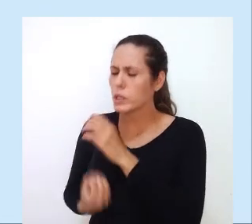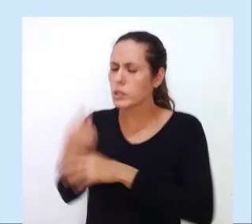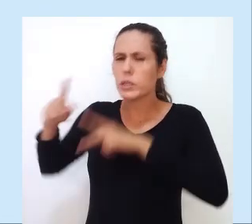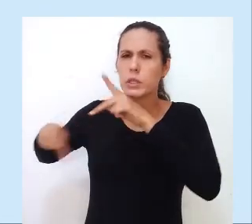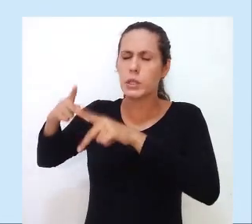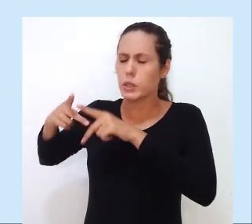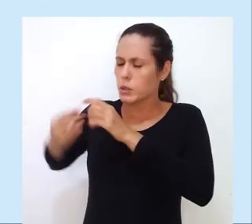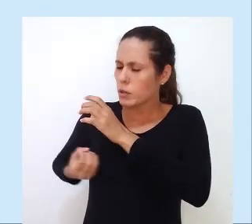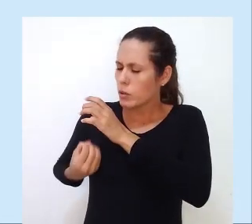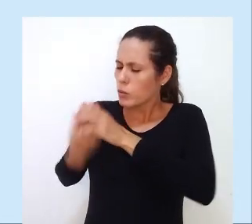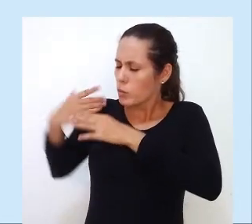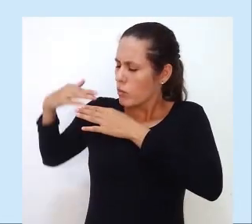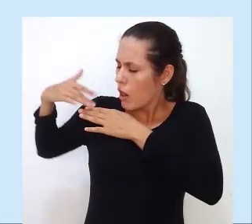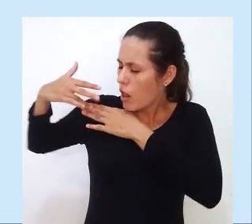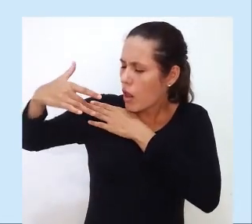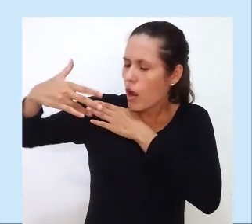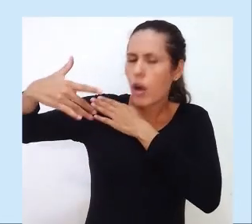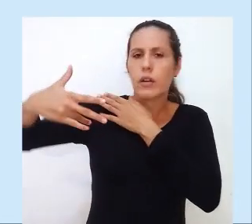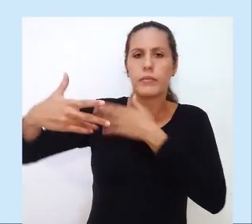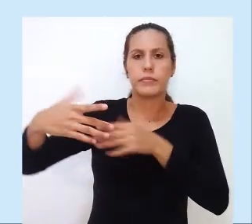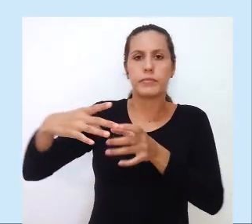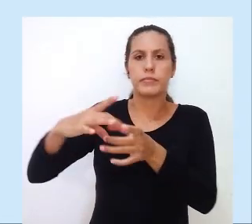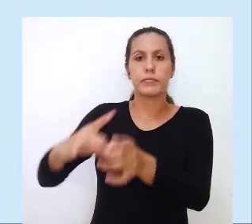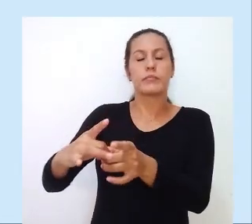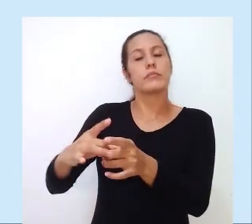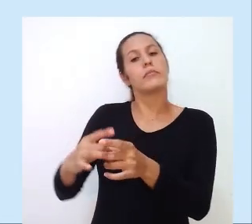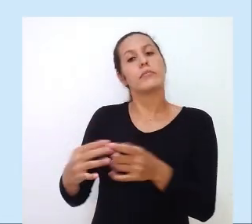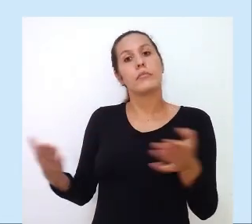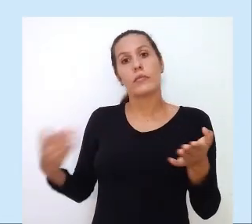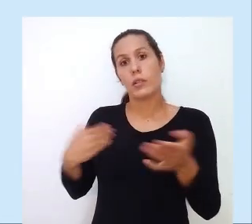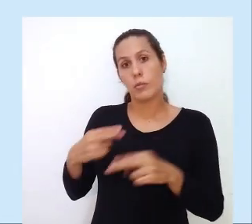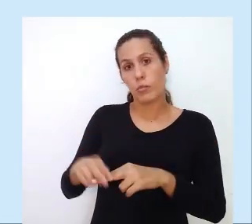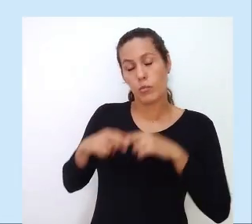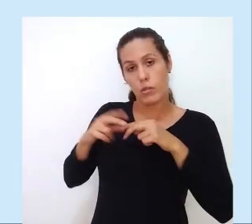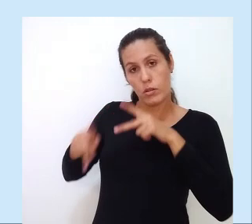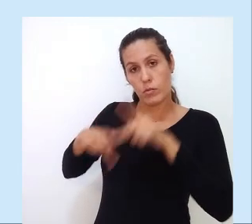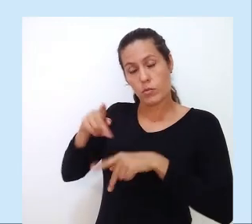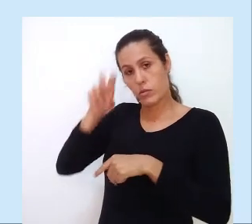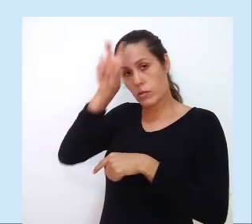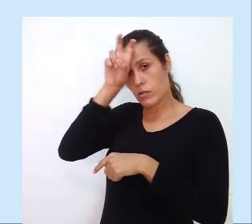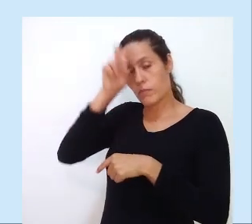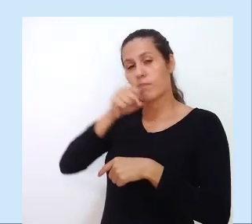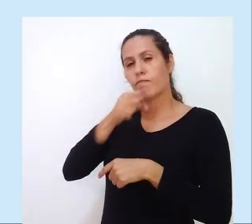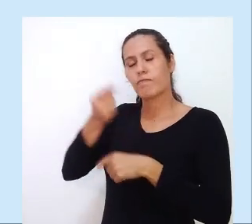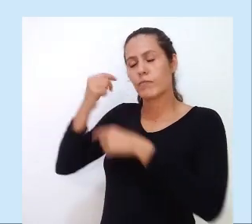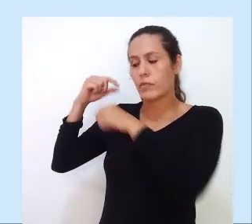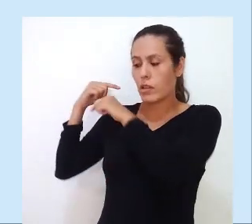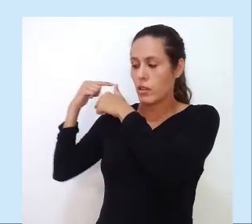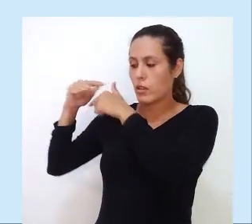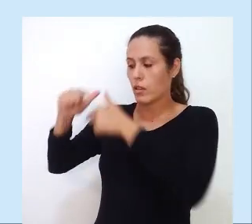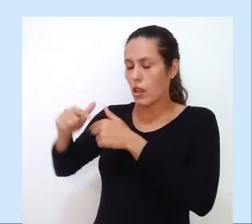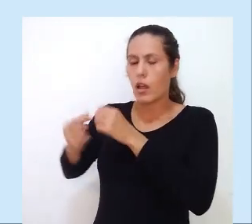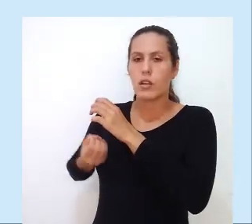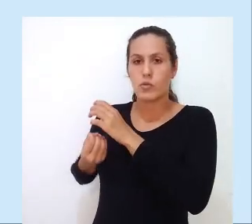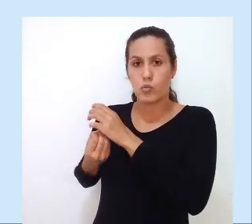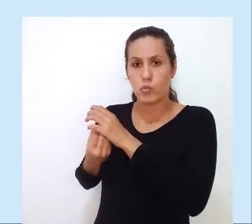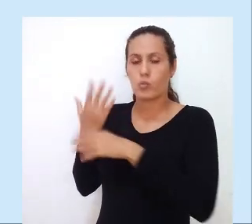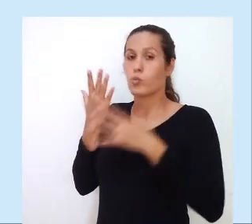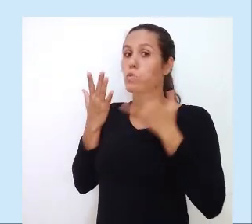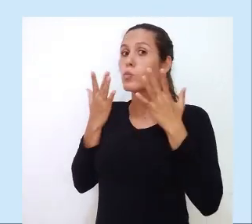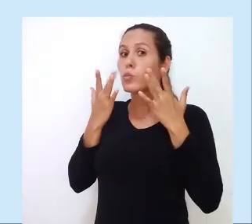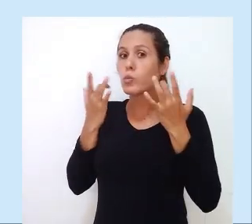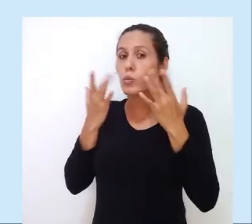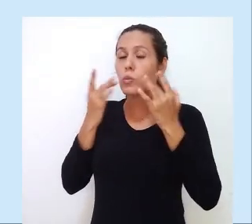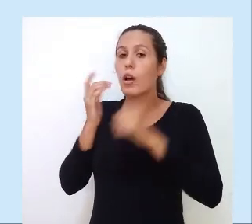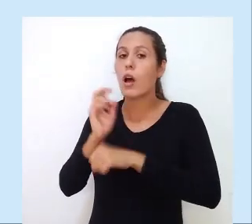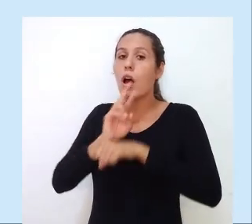desde os primórdios das civilizações, mas que a partir da civilização grega da Antiguidade Clássica é que o teatro